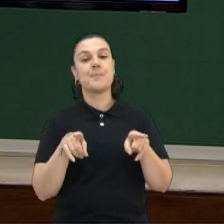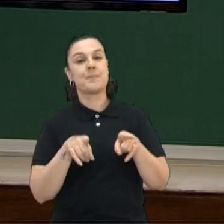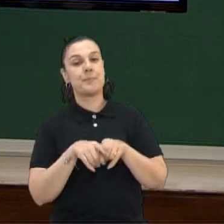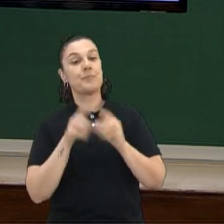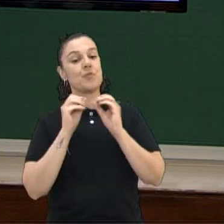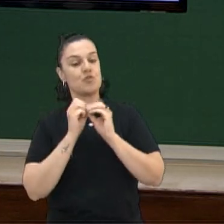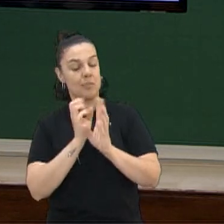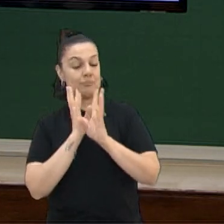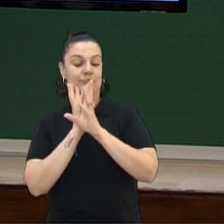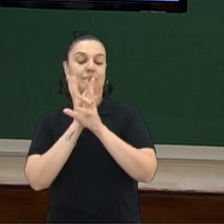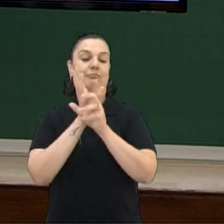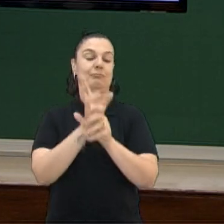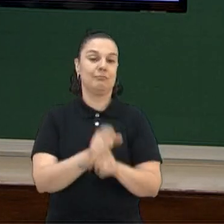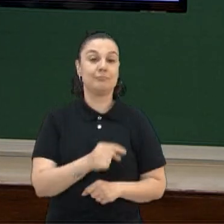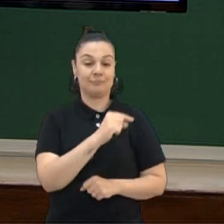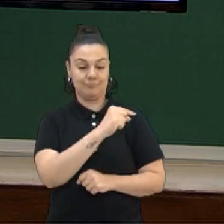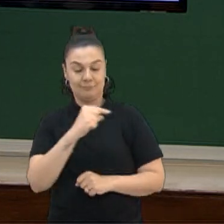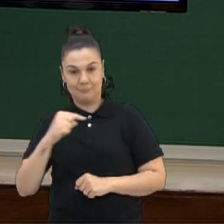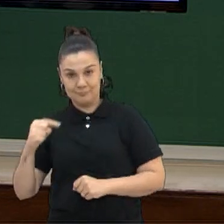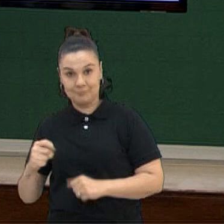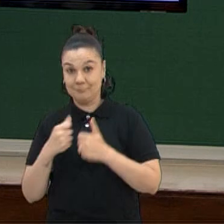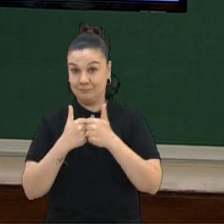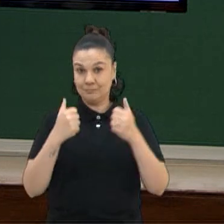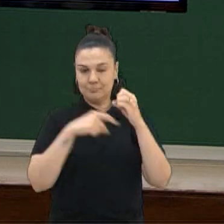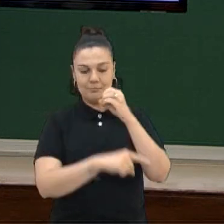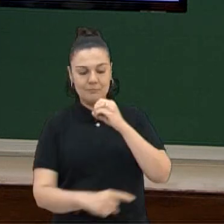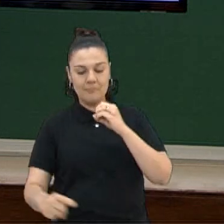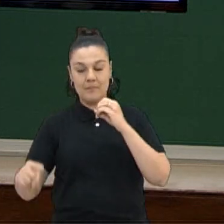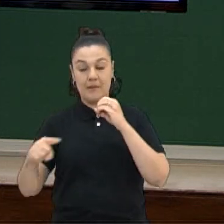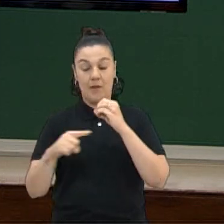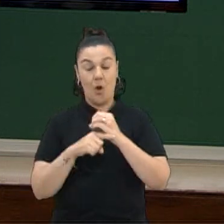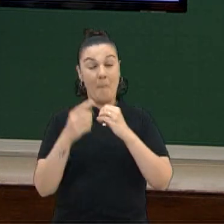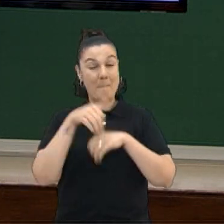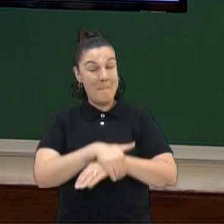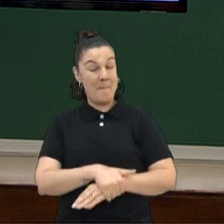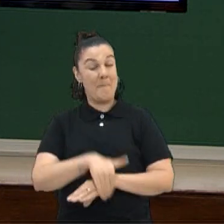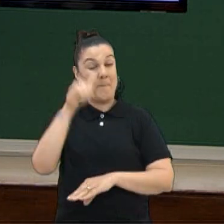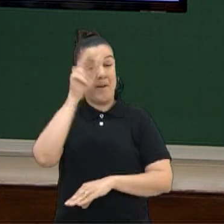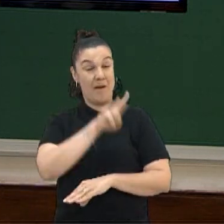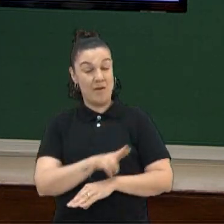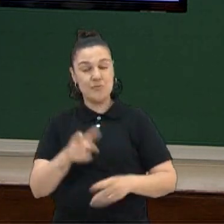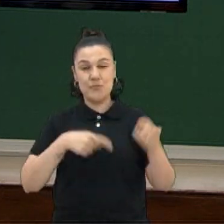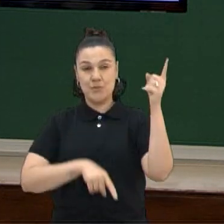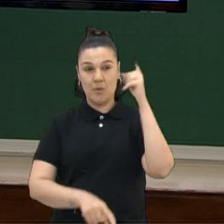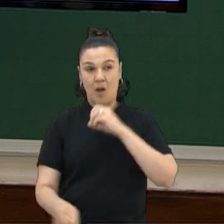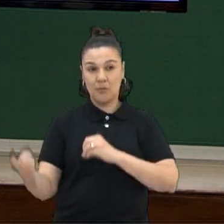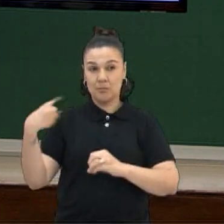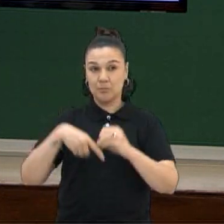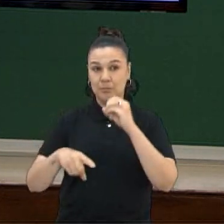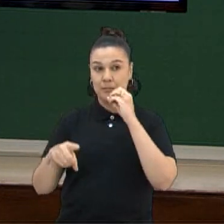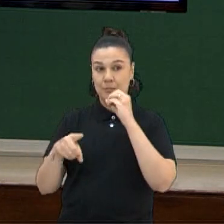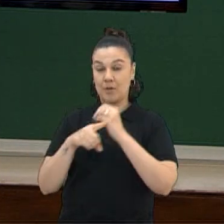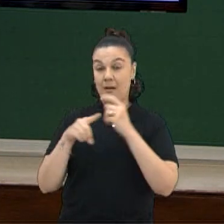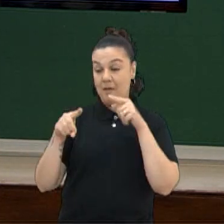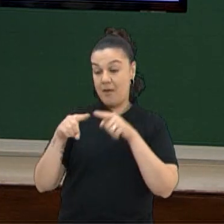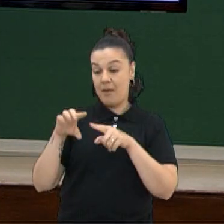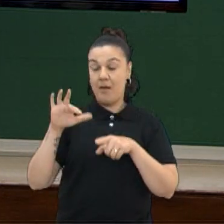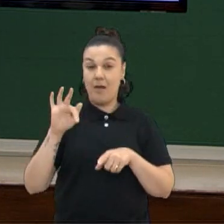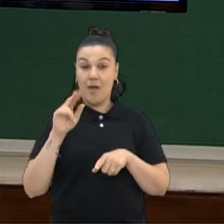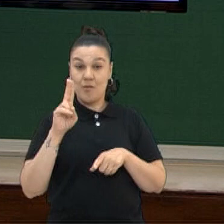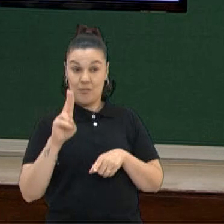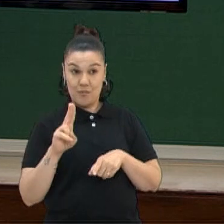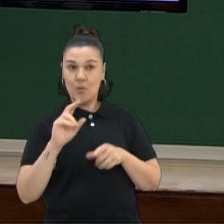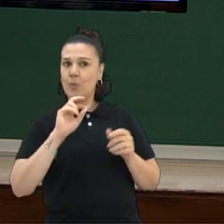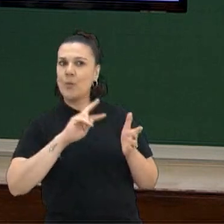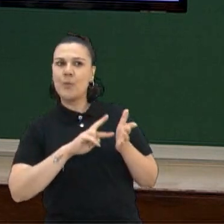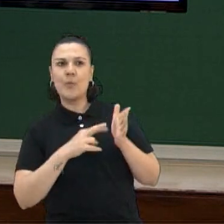fila de eletronegatividade. O elemento mais eletronegativo que nós temos, galera, é o flúor, né?